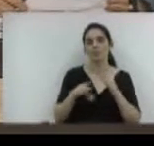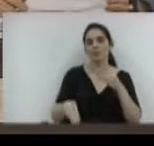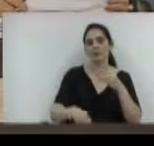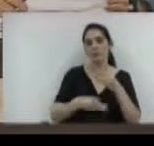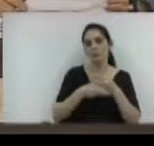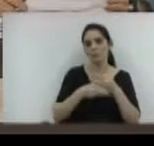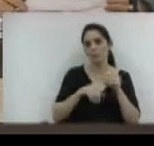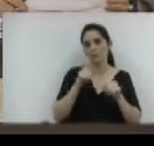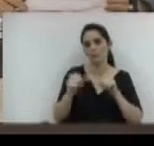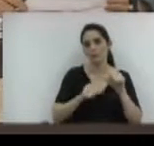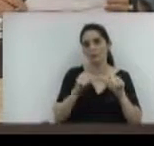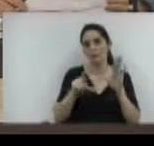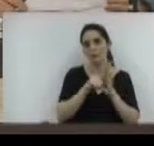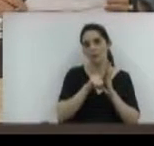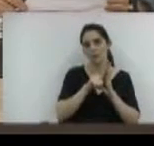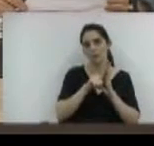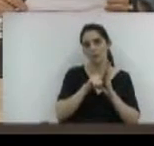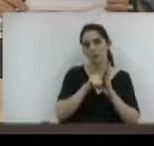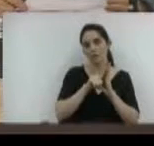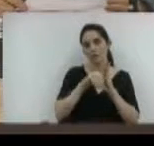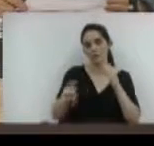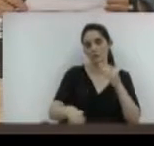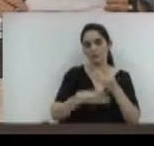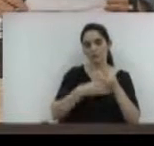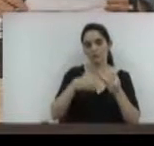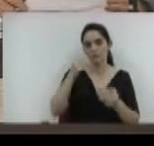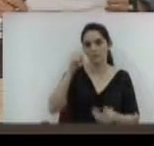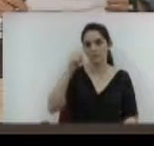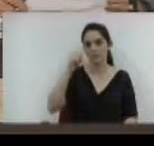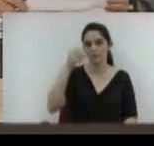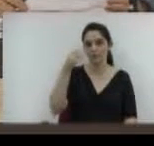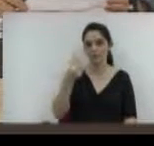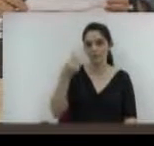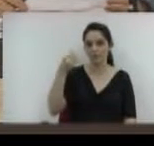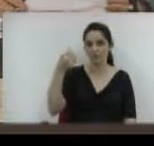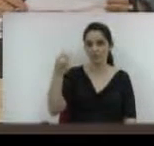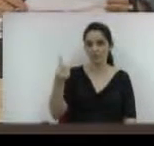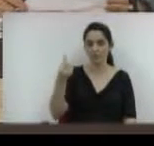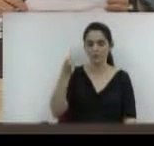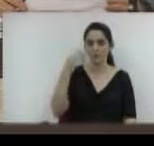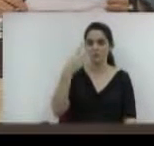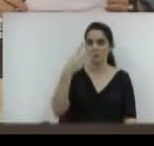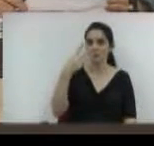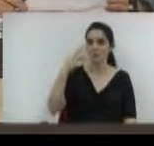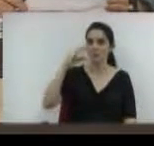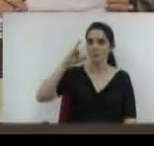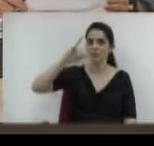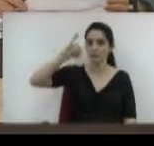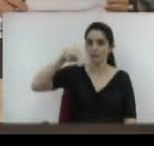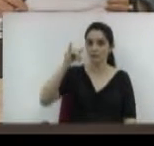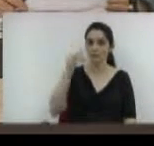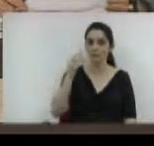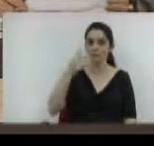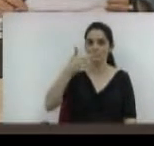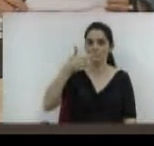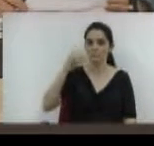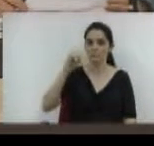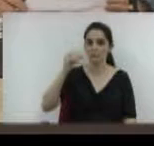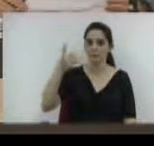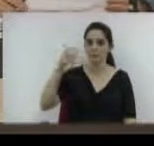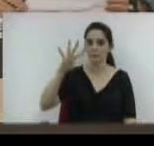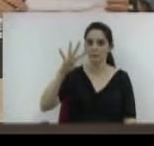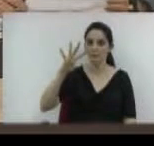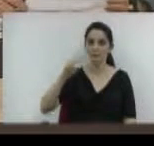dispositivos da Lei Complementar número 686, de 3 de janeiro de 2014, que dispõe sobre